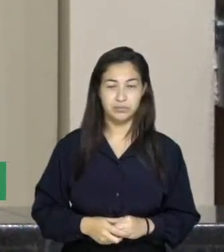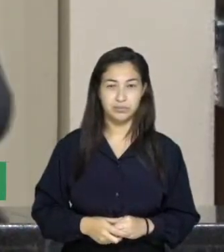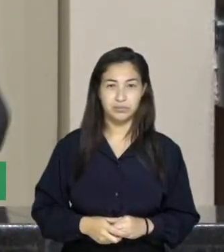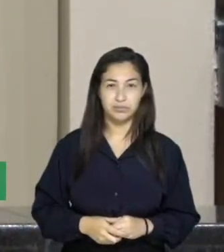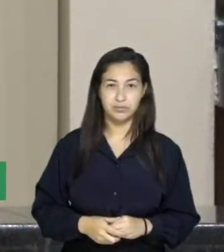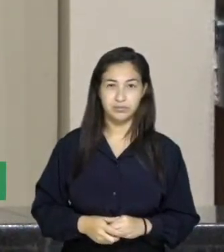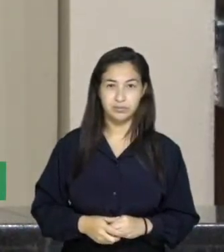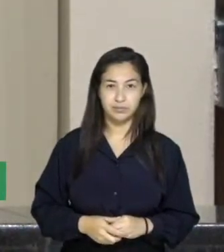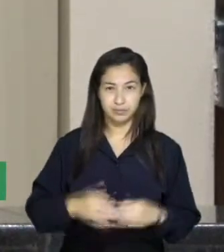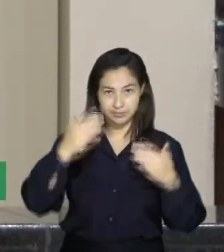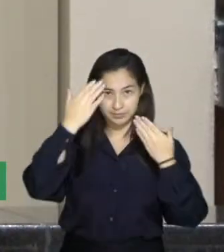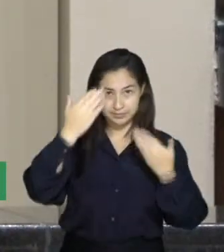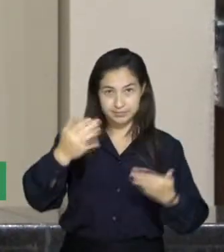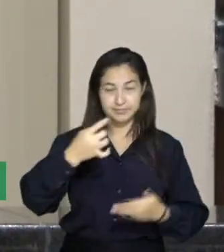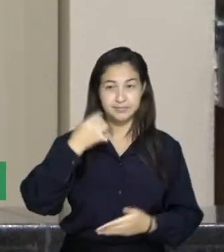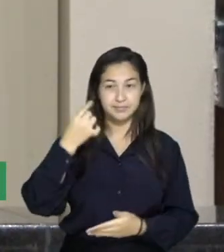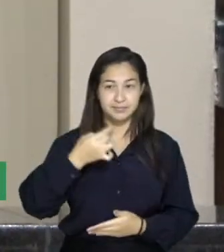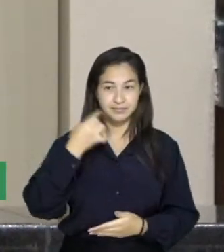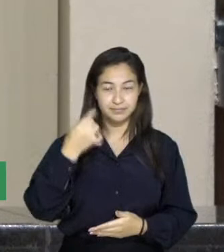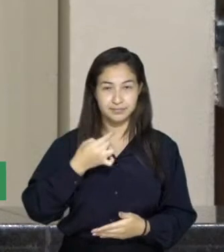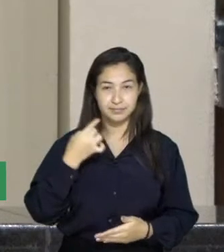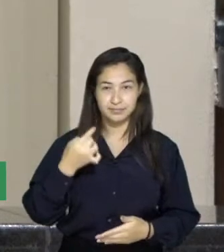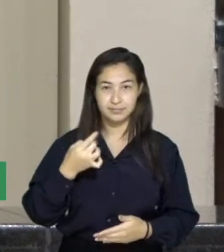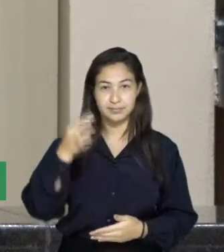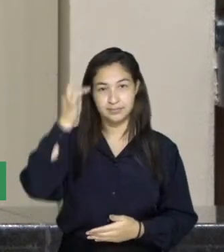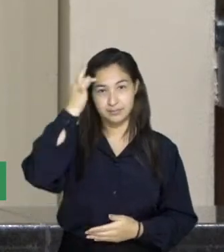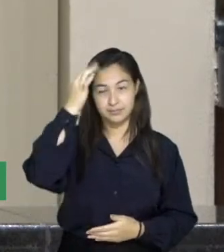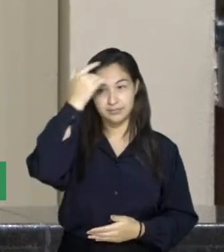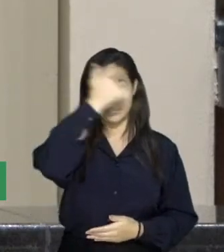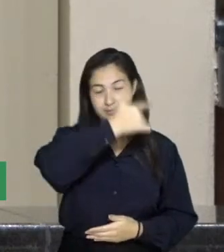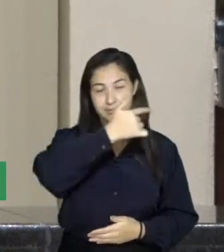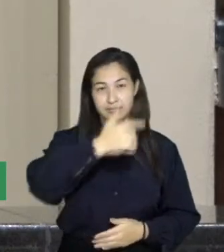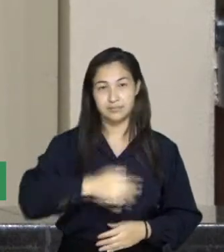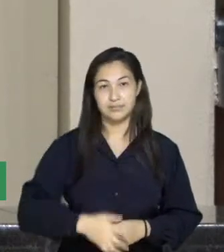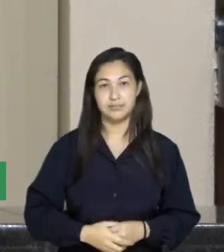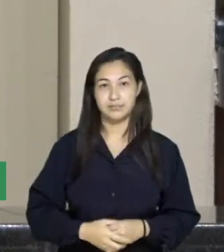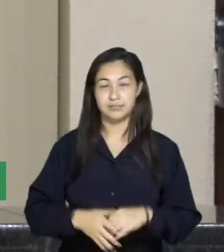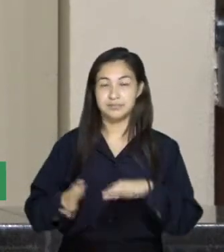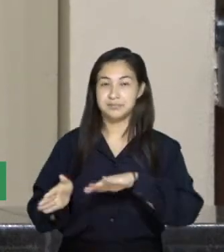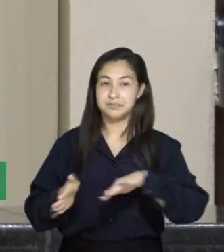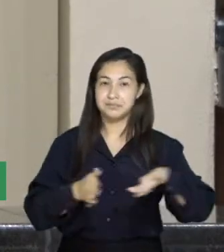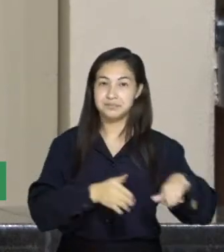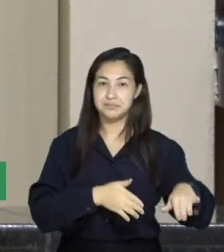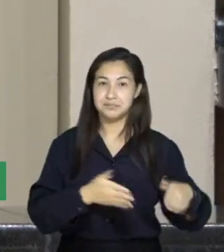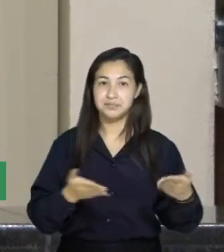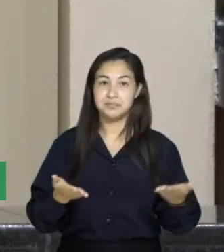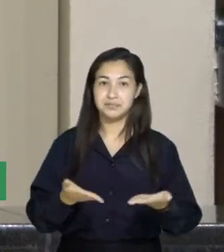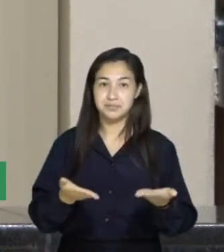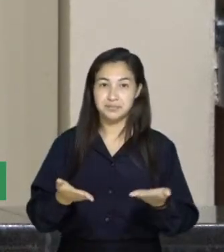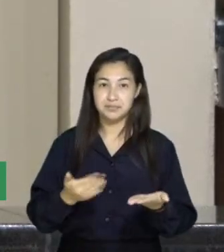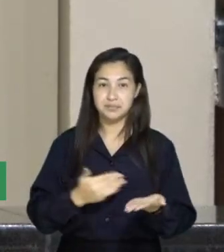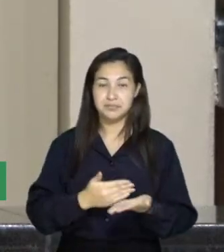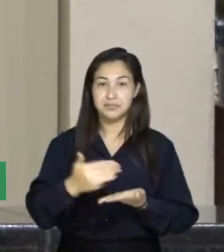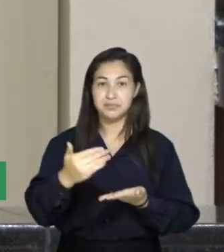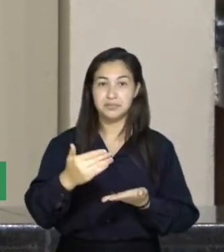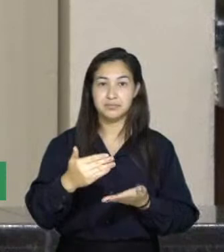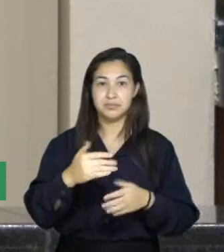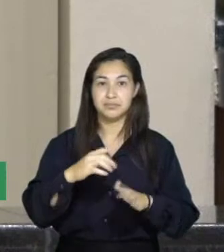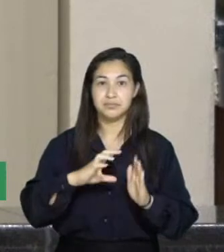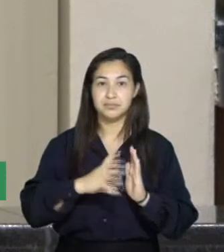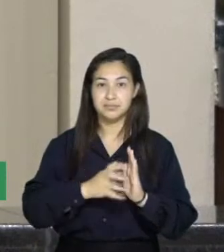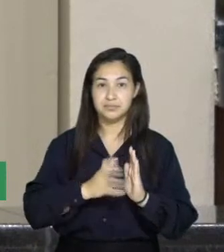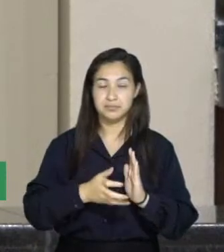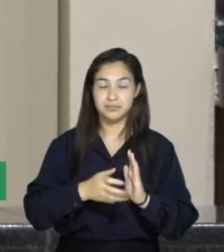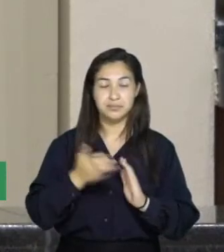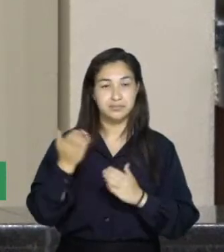Obrigado, deputado Fabiano. Passamos agora o horário destinado aos